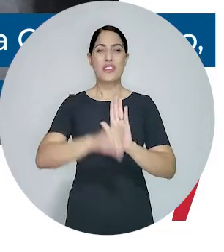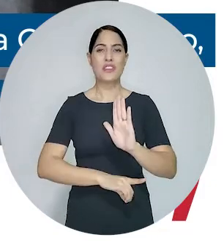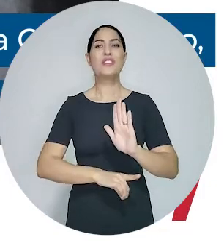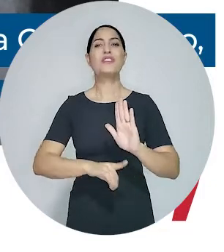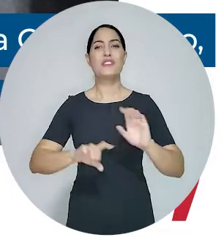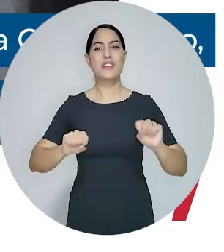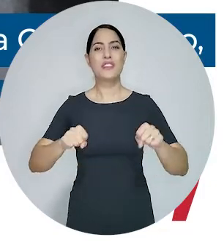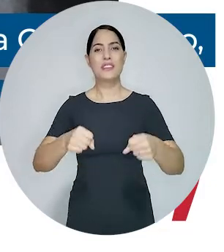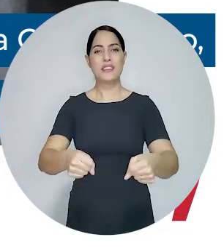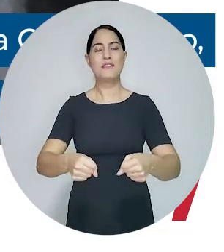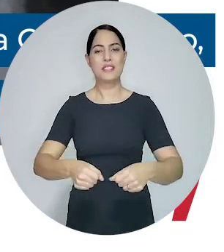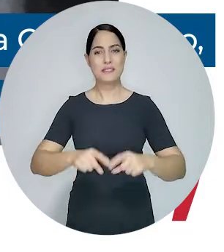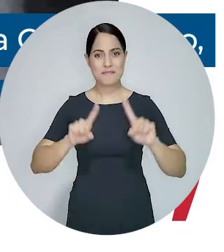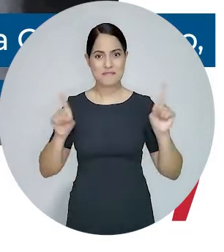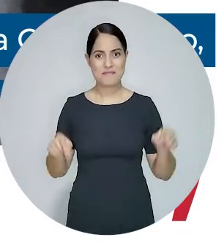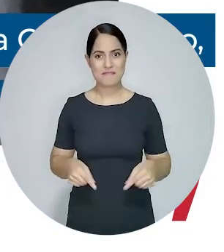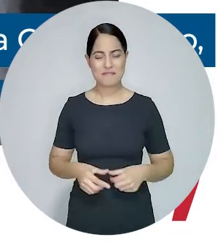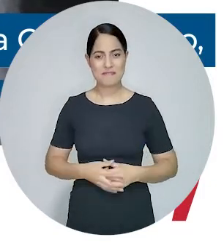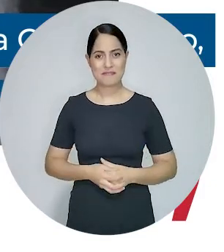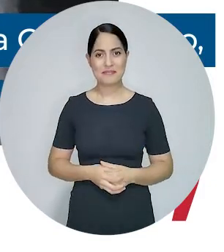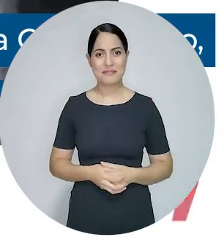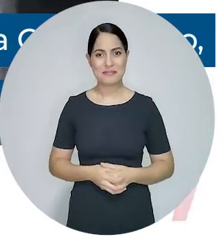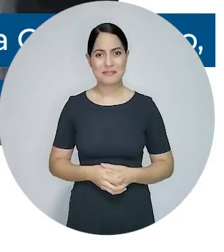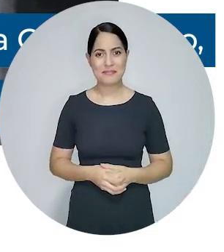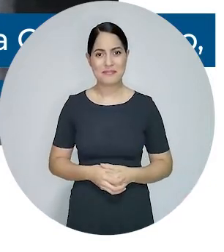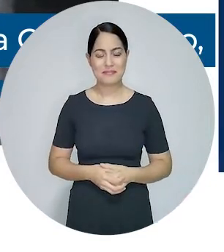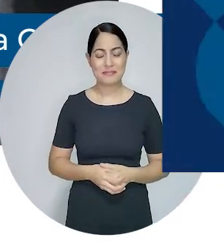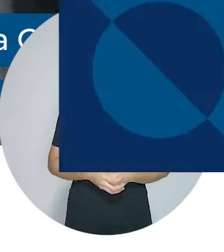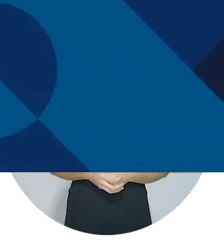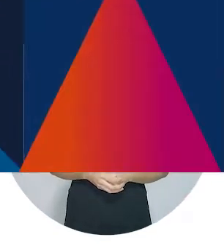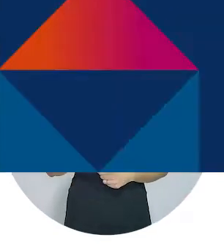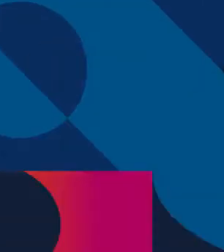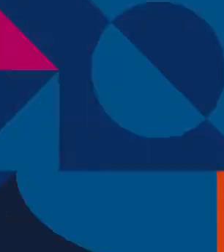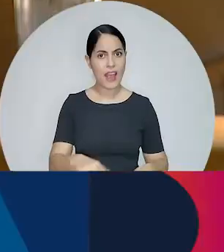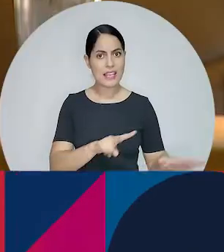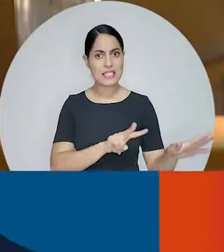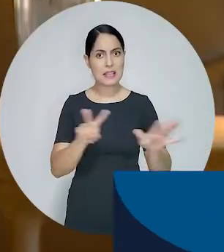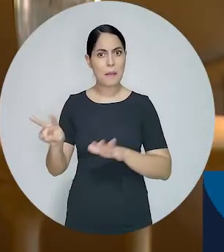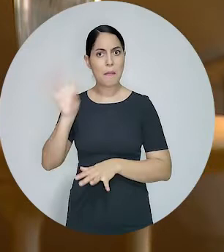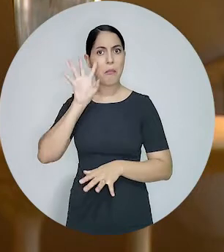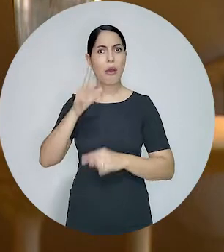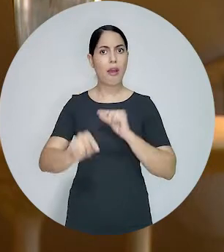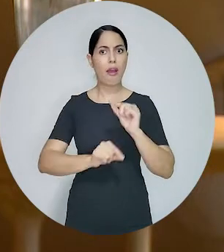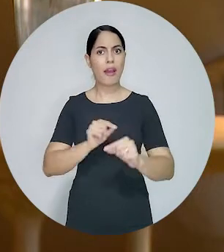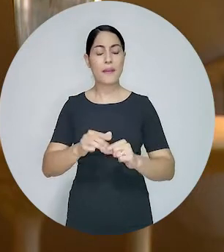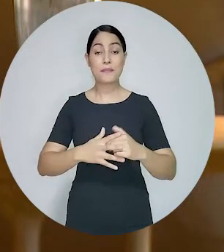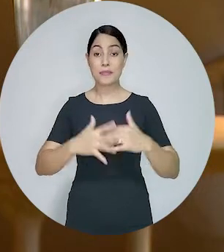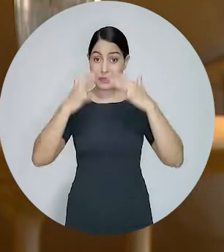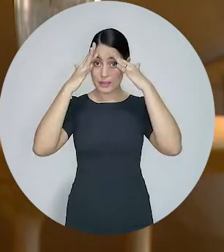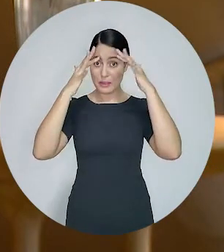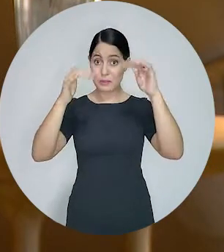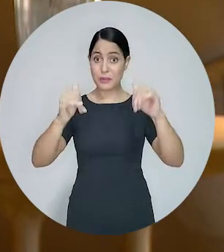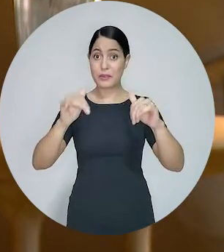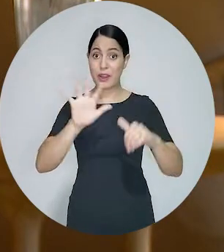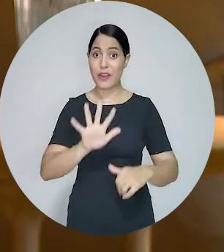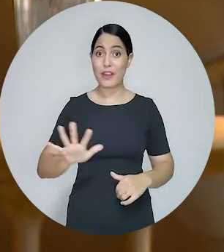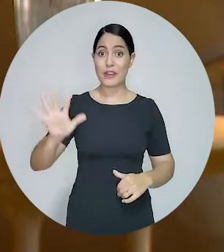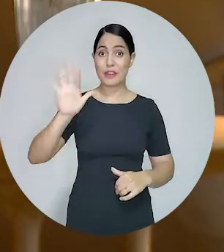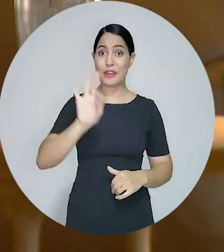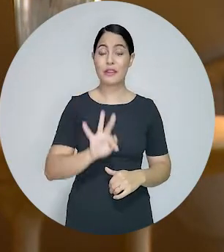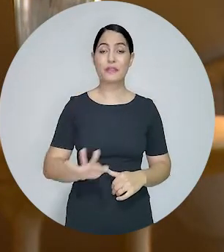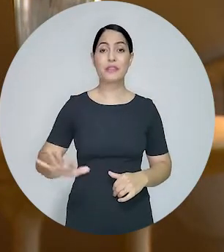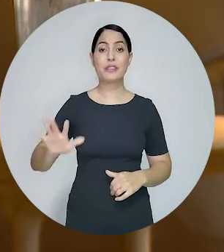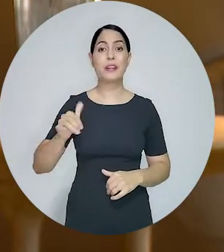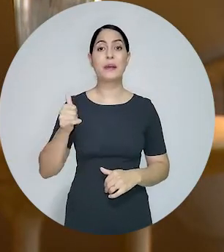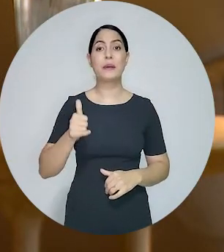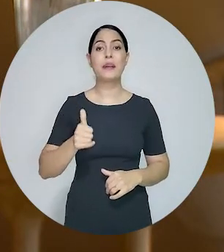permanente em defesa do Estado de Direito. Fecha aspas. Aconteceu nesta semana o treinamento do Tribunal